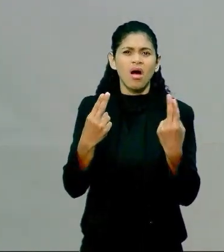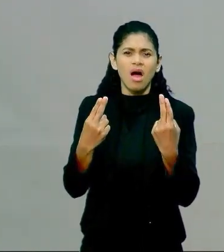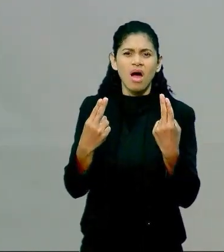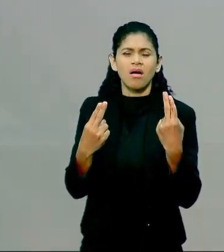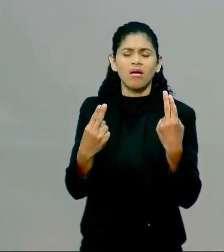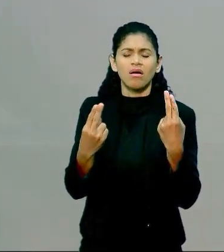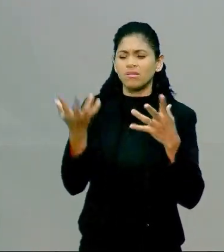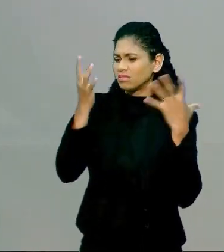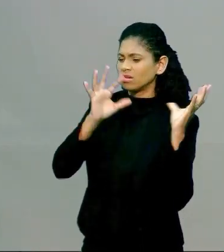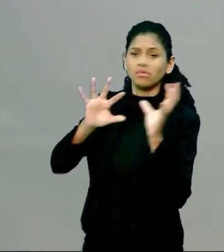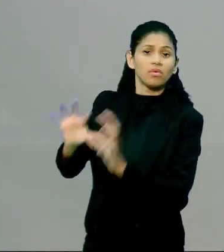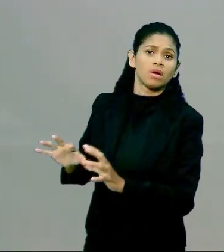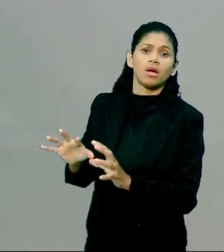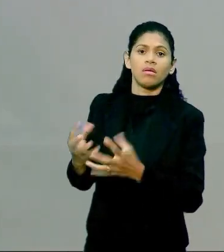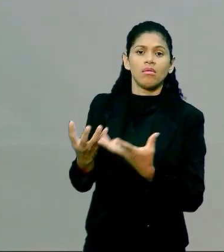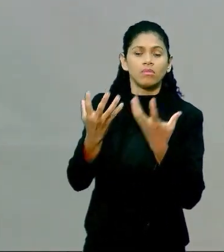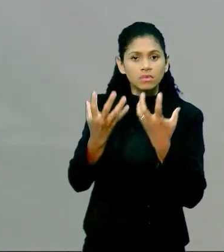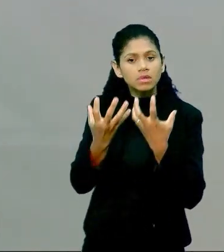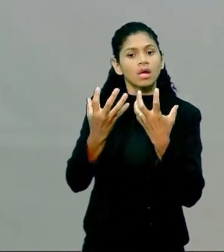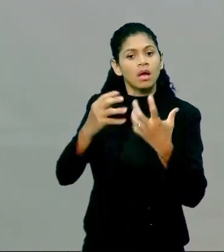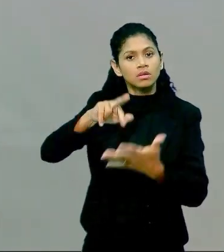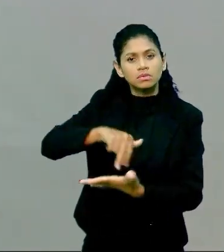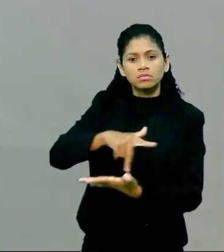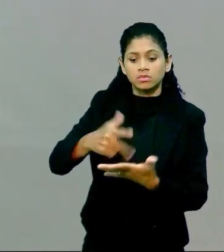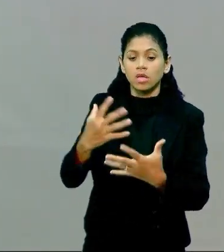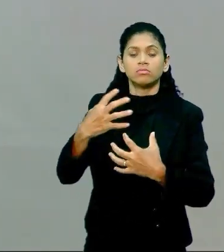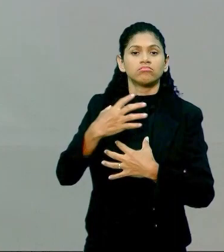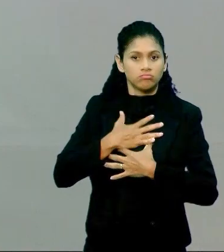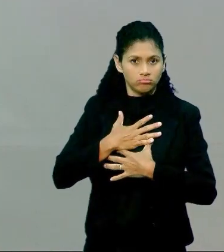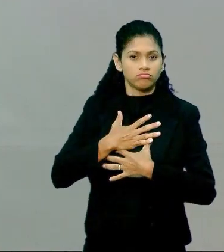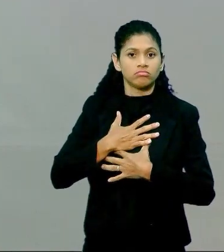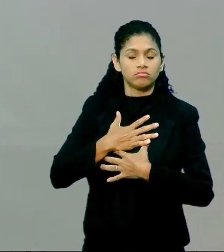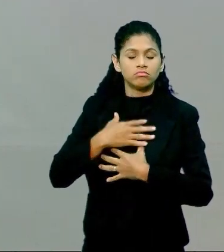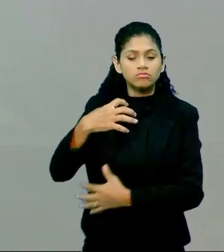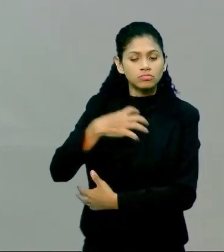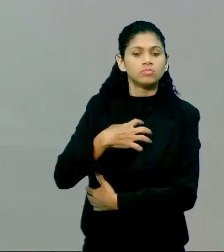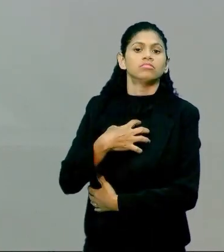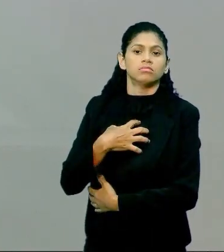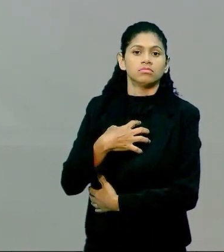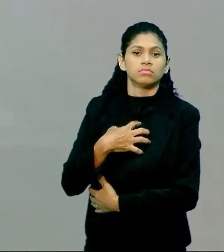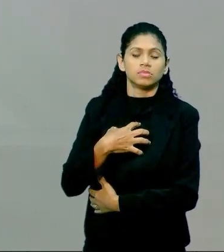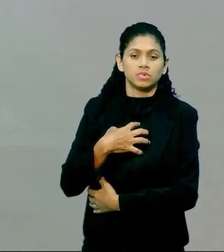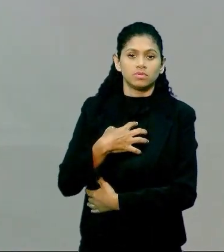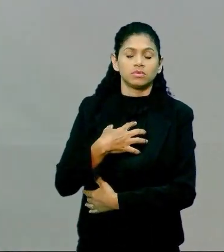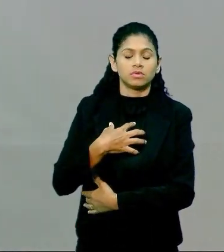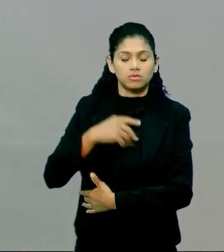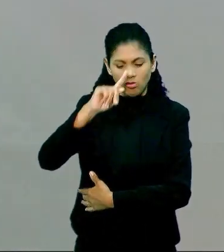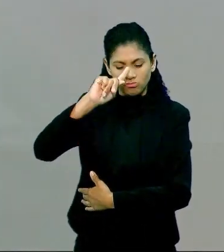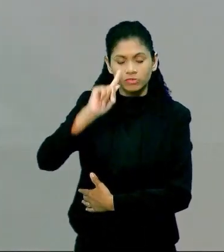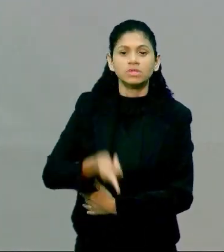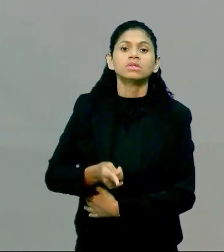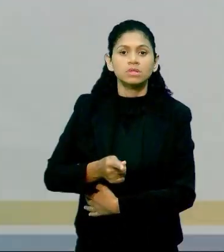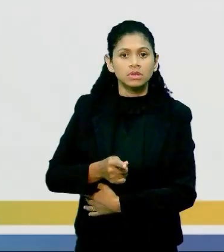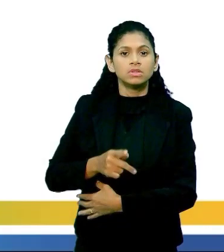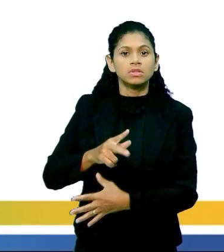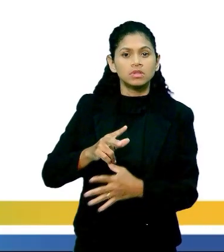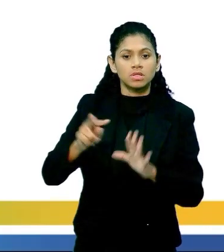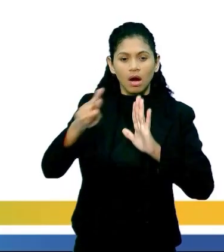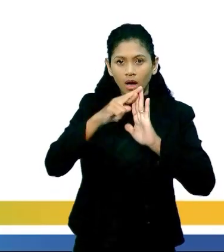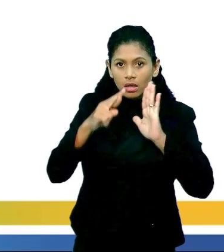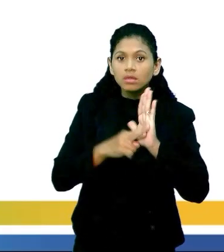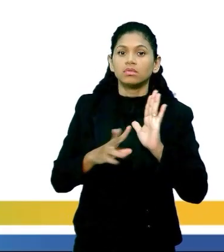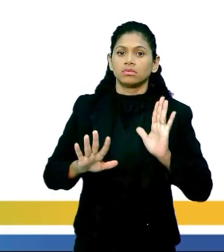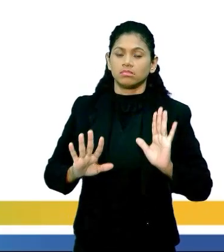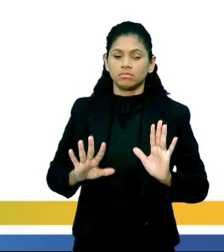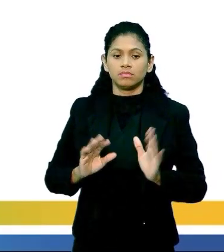busca fugir. A dança é a expressão liberdade. Então, aqui o texto faz uma crítica justamente a essa padronização do movimento. A outra